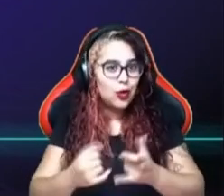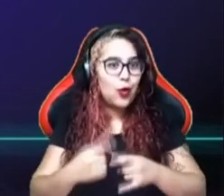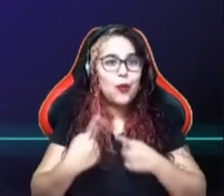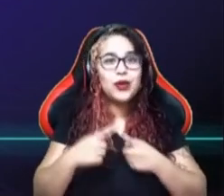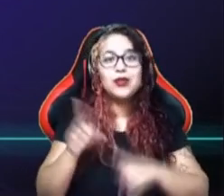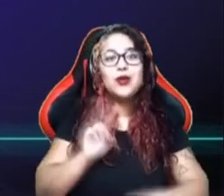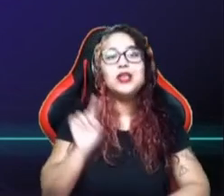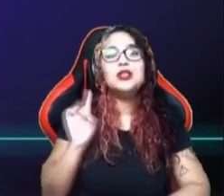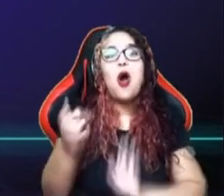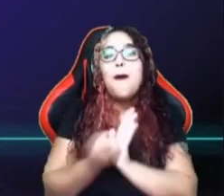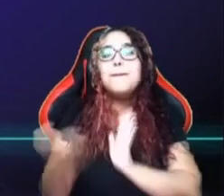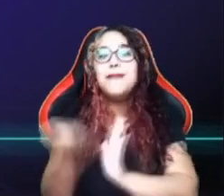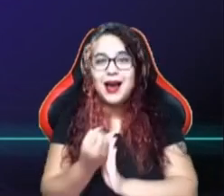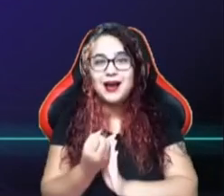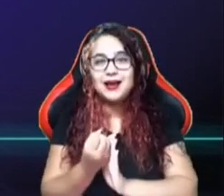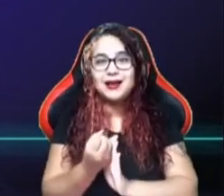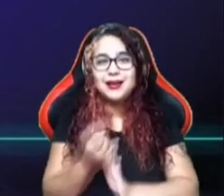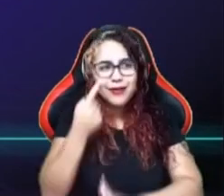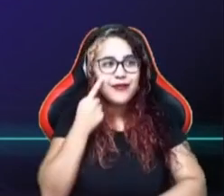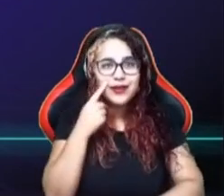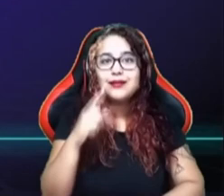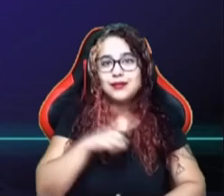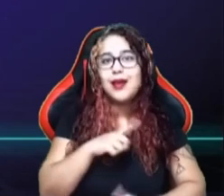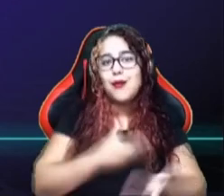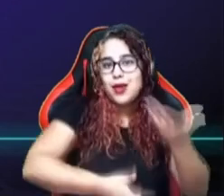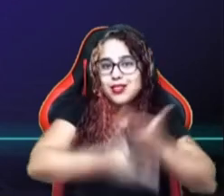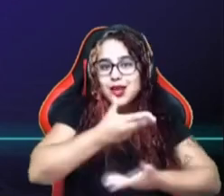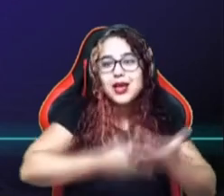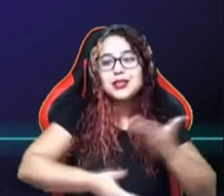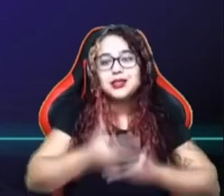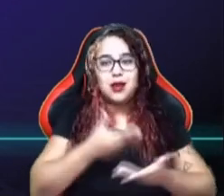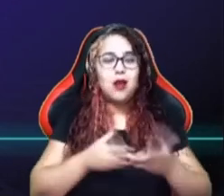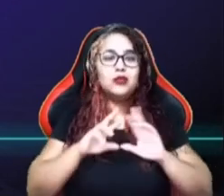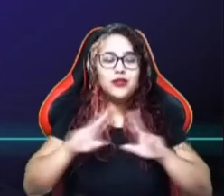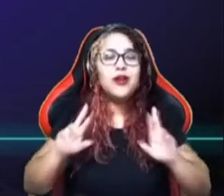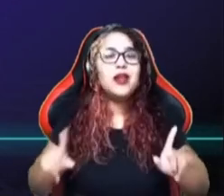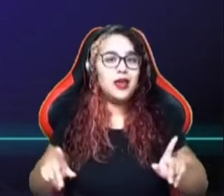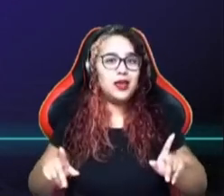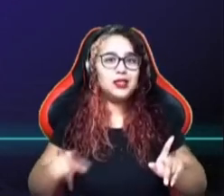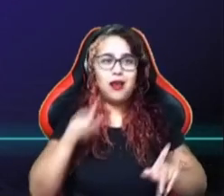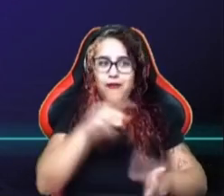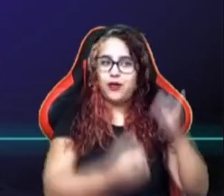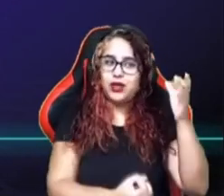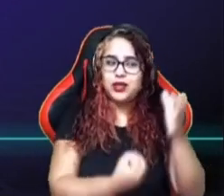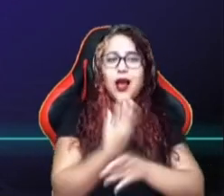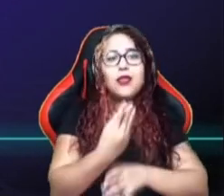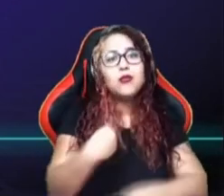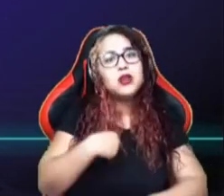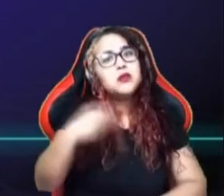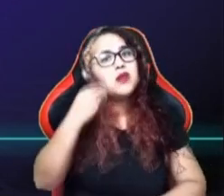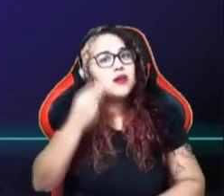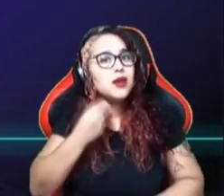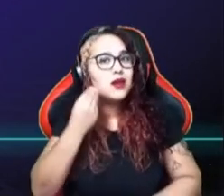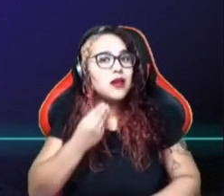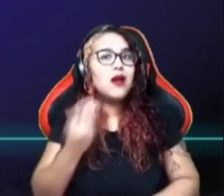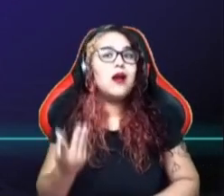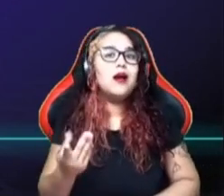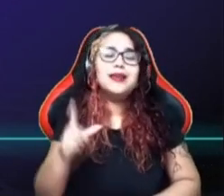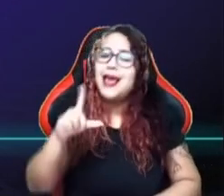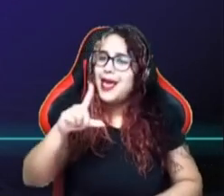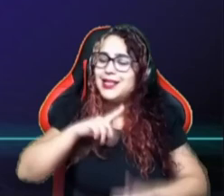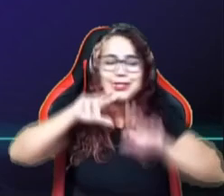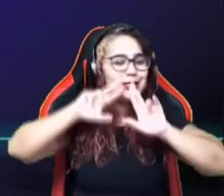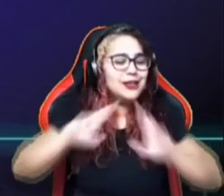a marca, né? Ele vai ter a interação mesmo com alguma coisa que foi criada ali para ele experimentar, e isso é que faz toda a